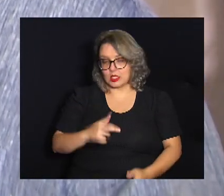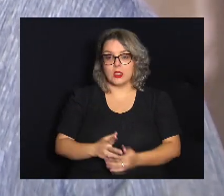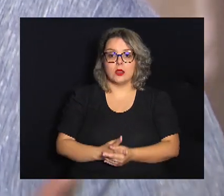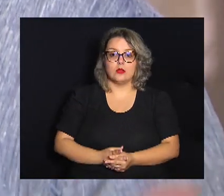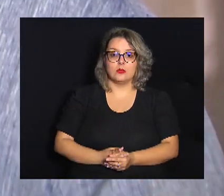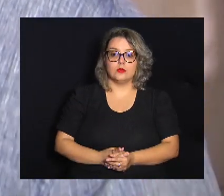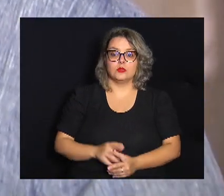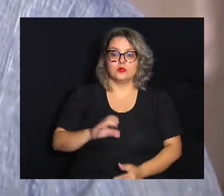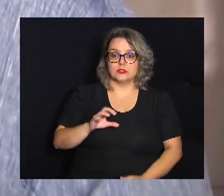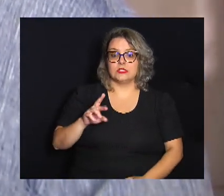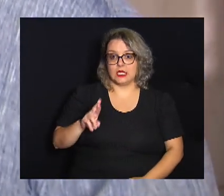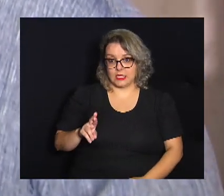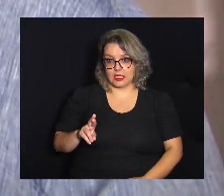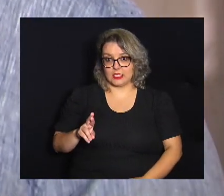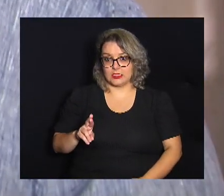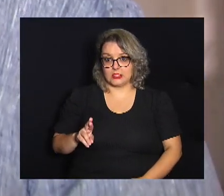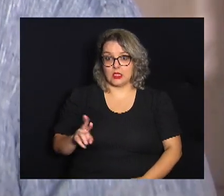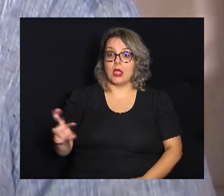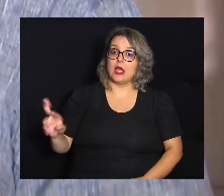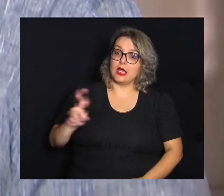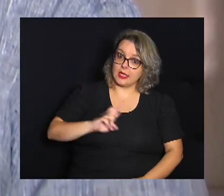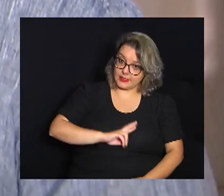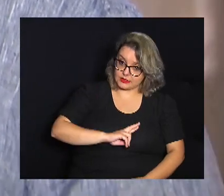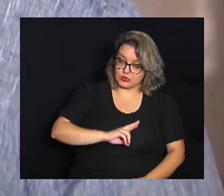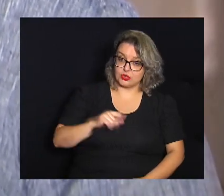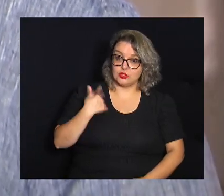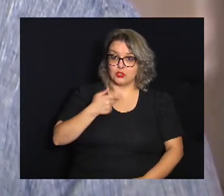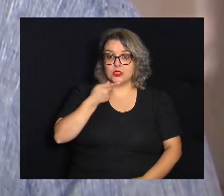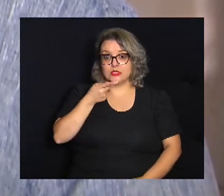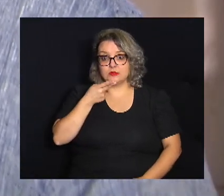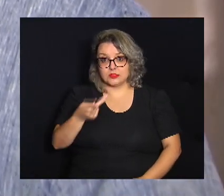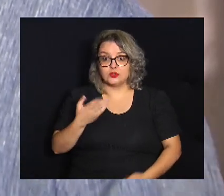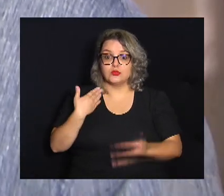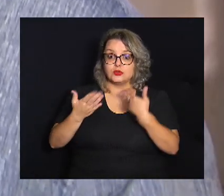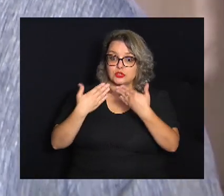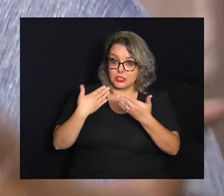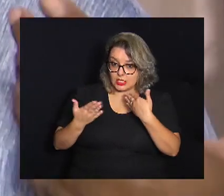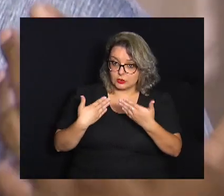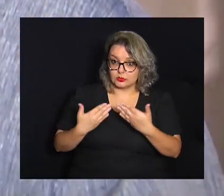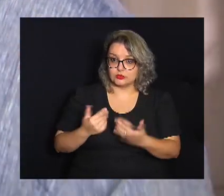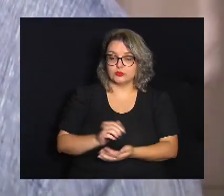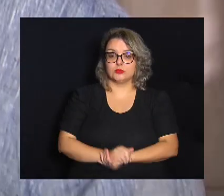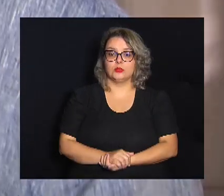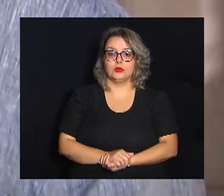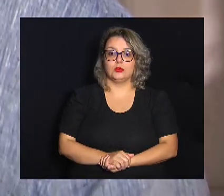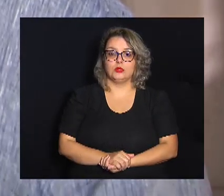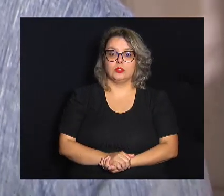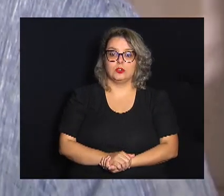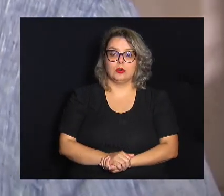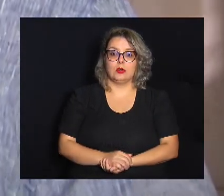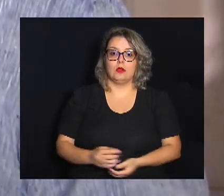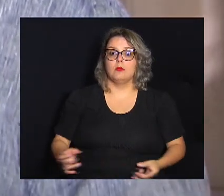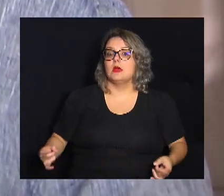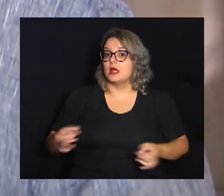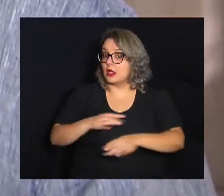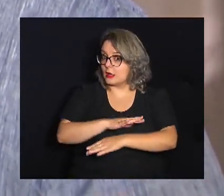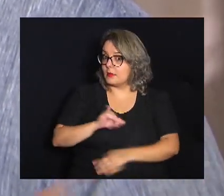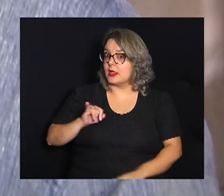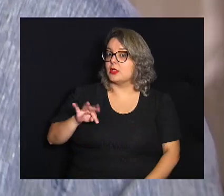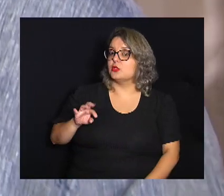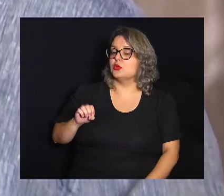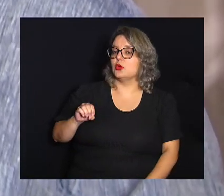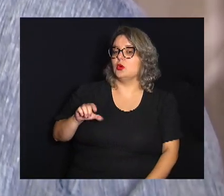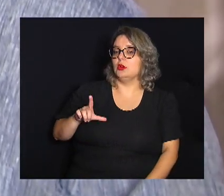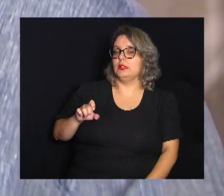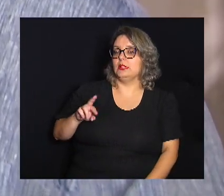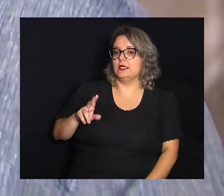CR, da questão da religião, nós falamos do diálogo, né? O combate à intolerância, o respeito